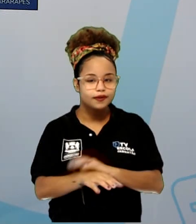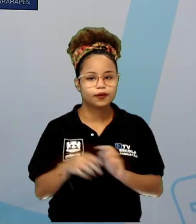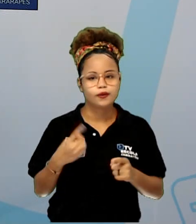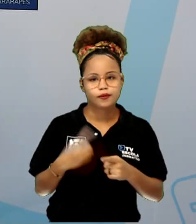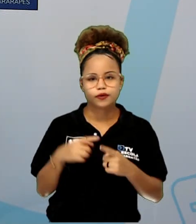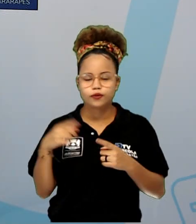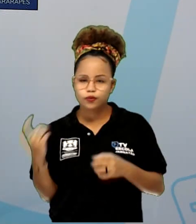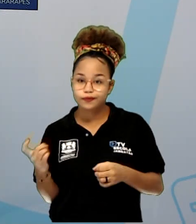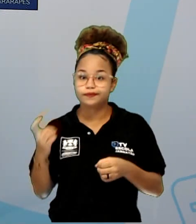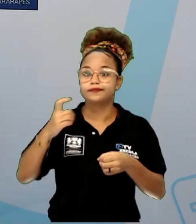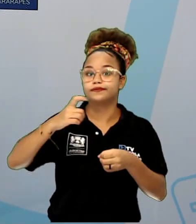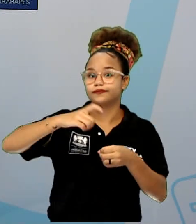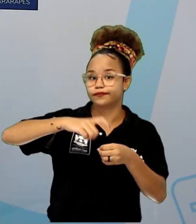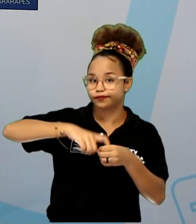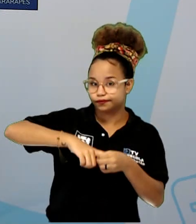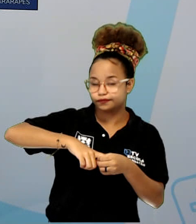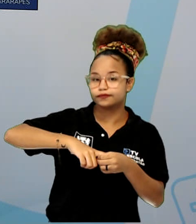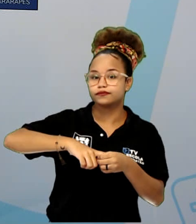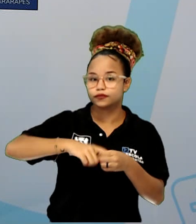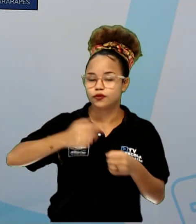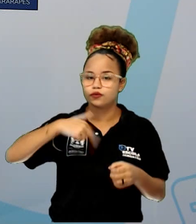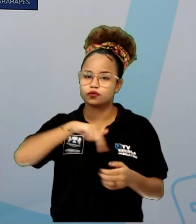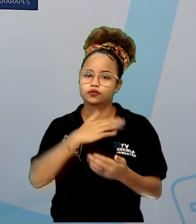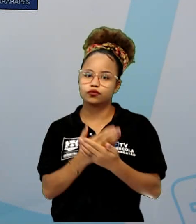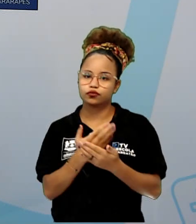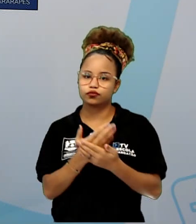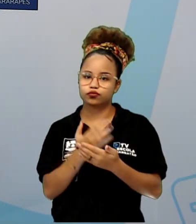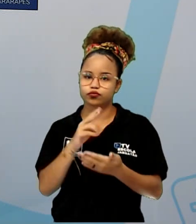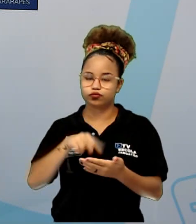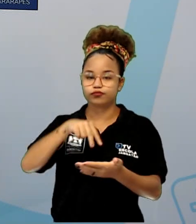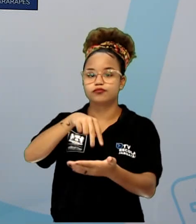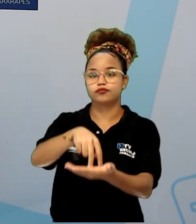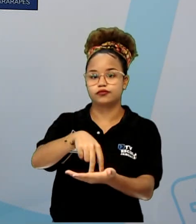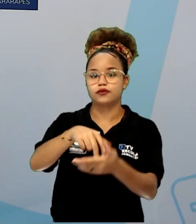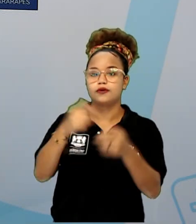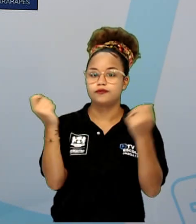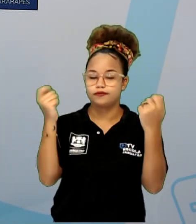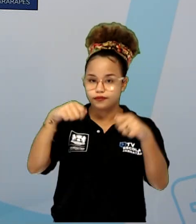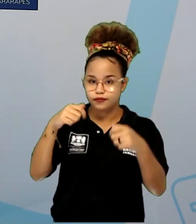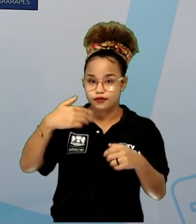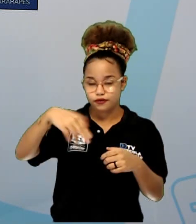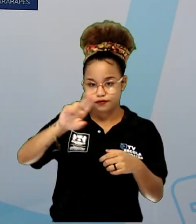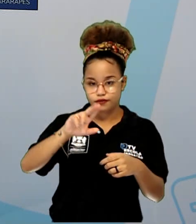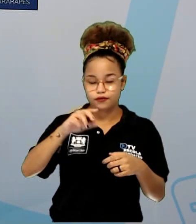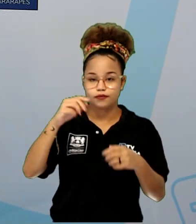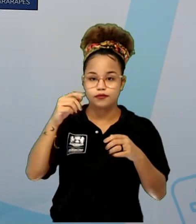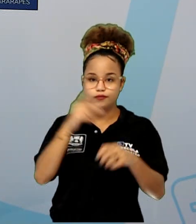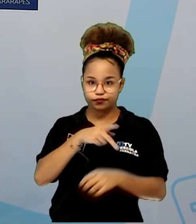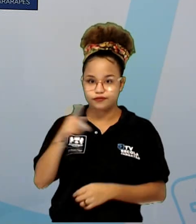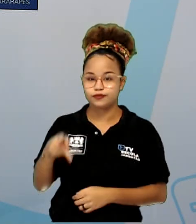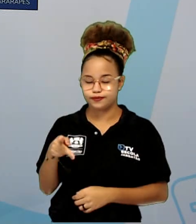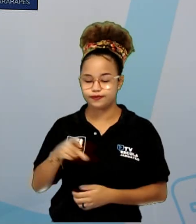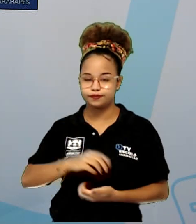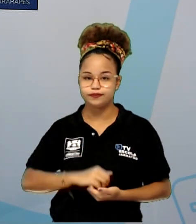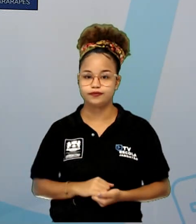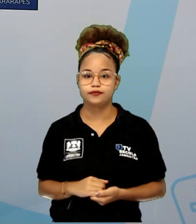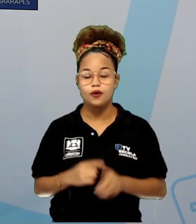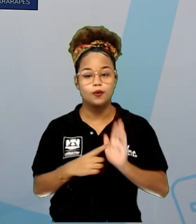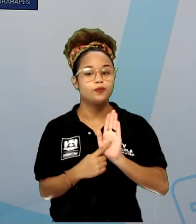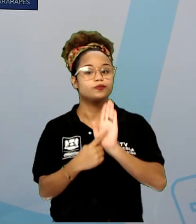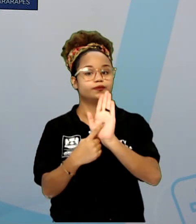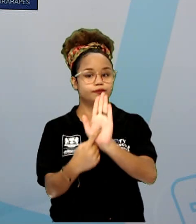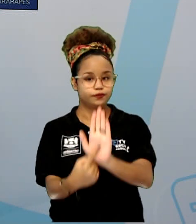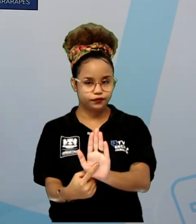gente retomar as nossas aulas presenciais, vocês devem levar para a professora, tá? E